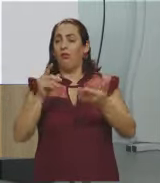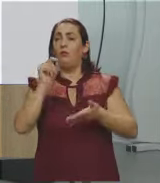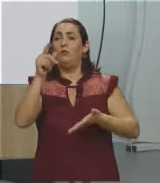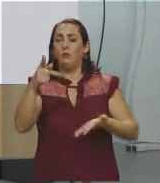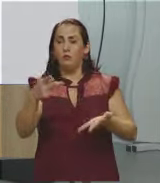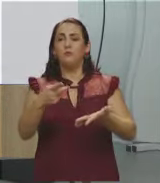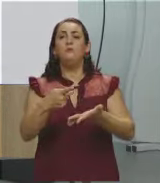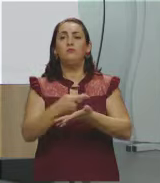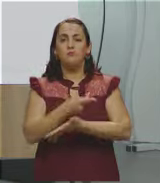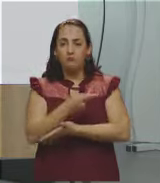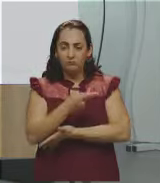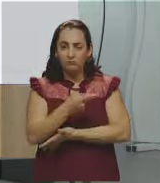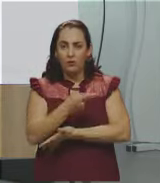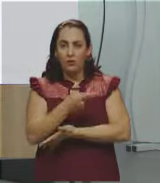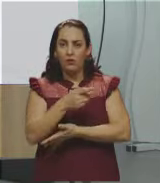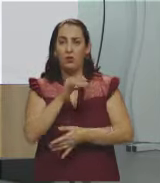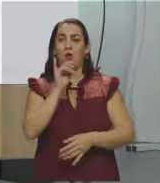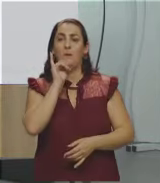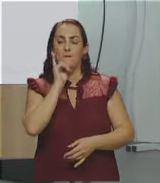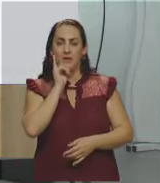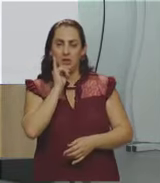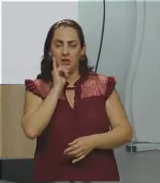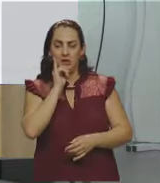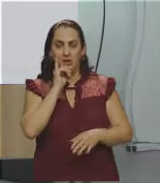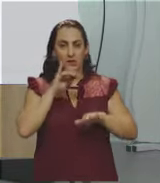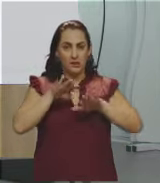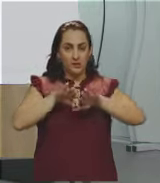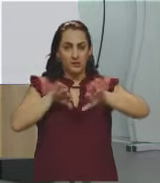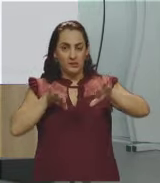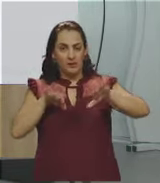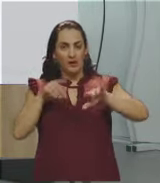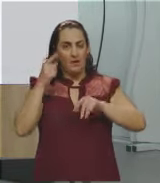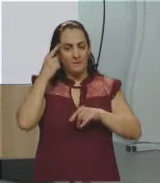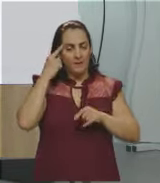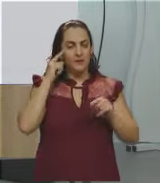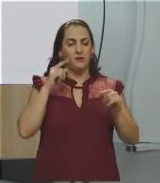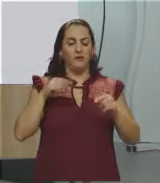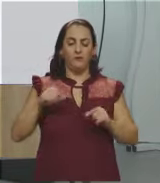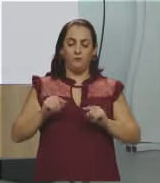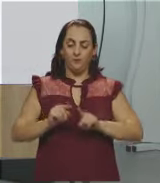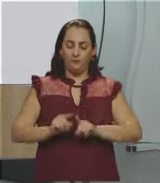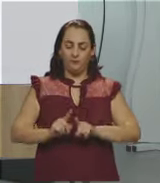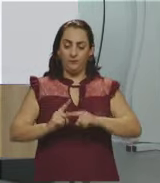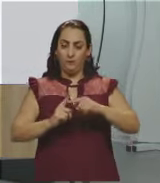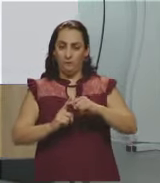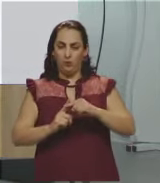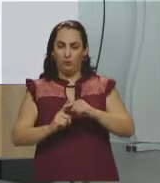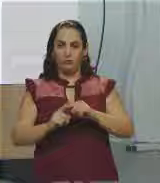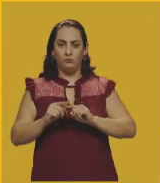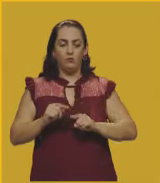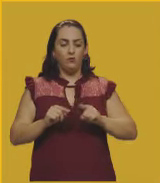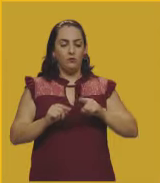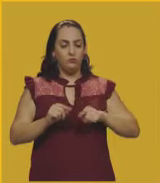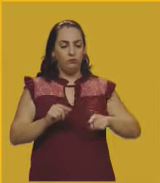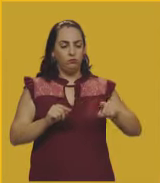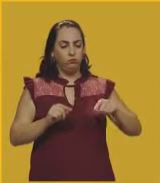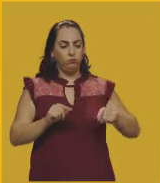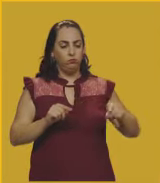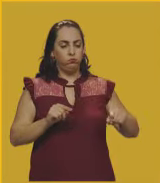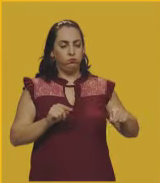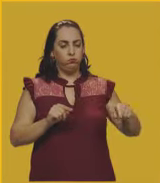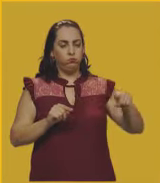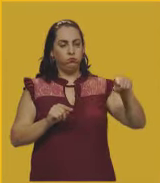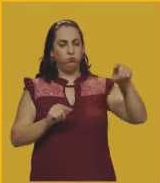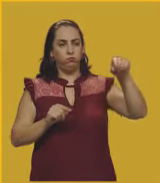que acontece no caminho de cima e no caminho de baixo separado. Aqui no caminho de cima, eu tenho essa resistência 1, depois eu tenho uma